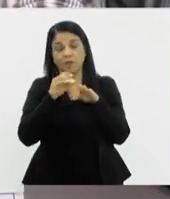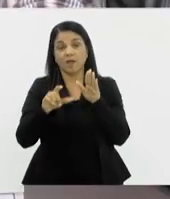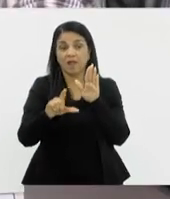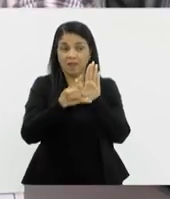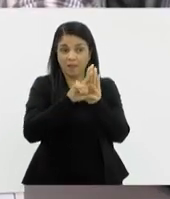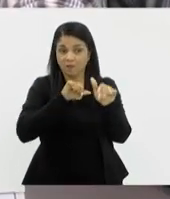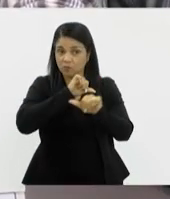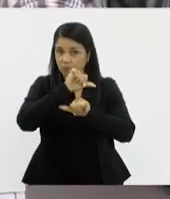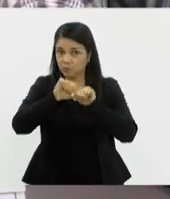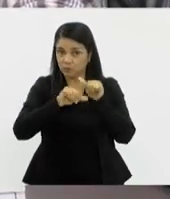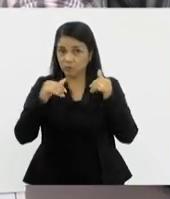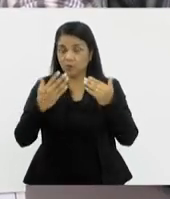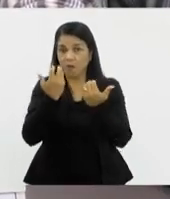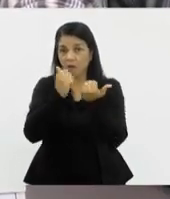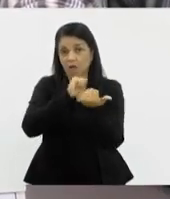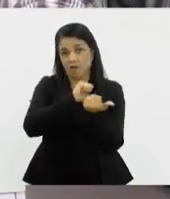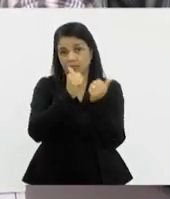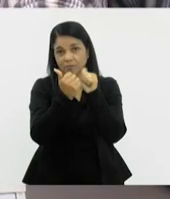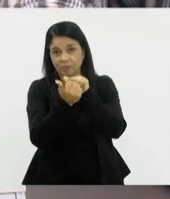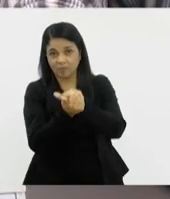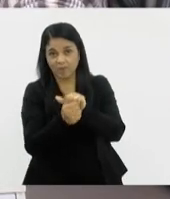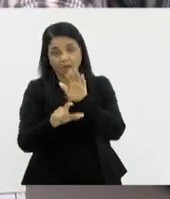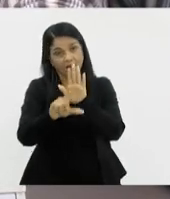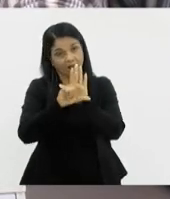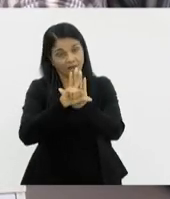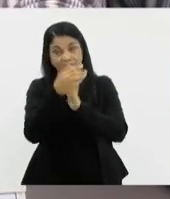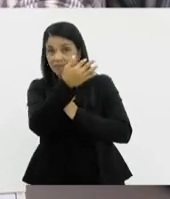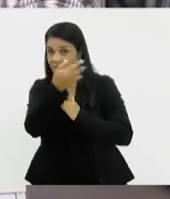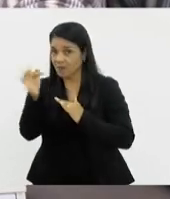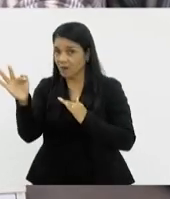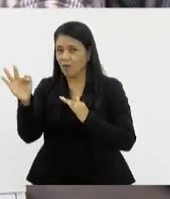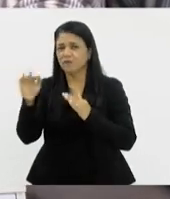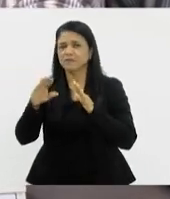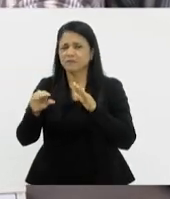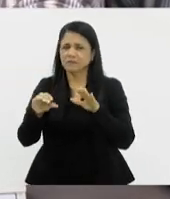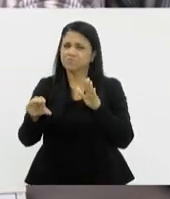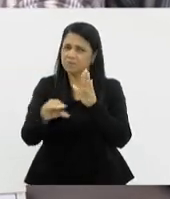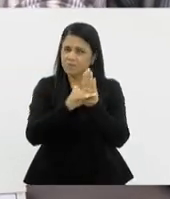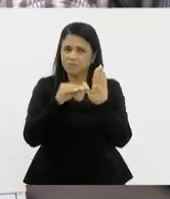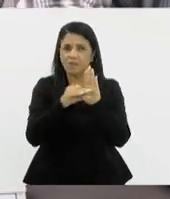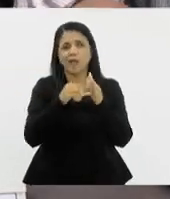diz a lei federal sobre o mesmo tema. Mas, claro, vai ser emendado, vai ser